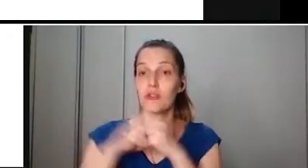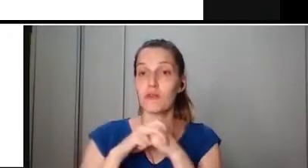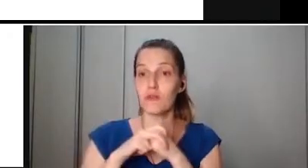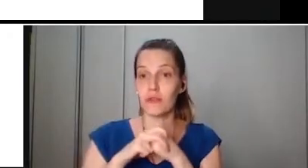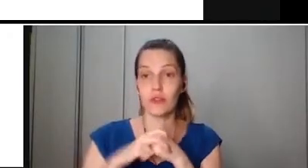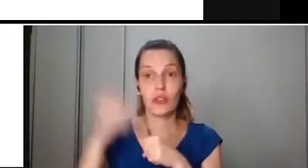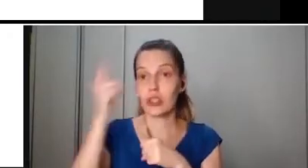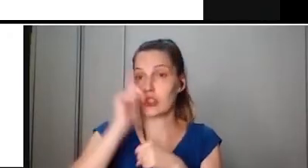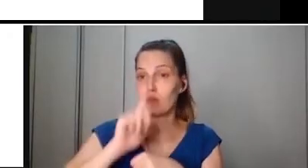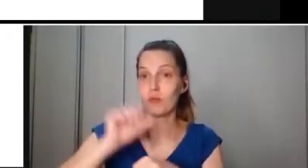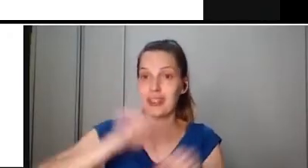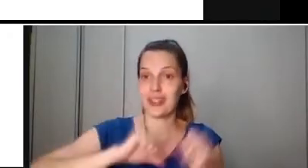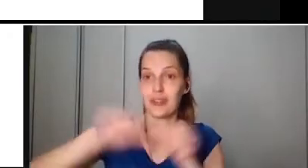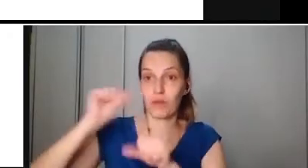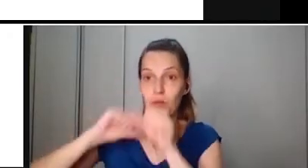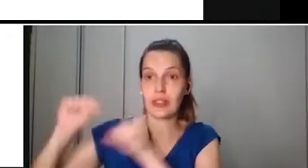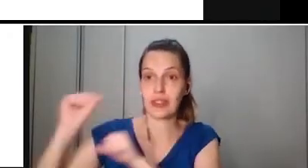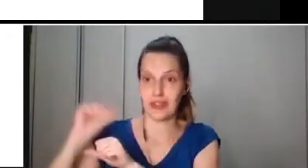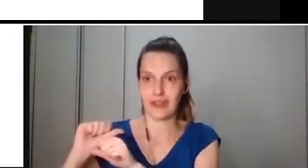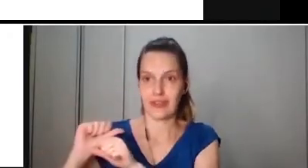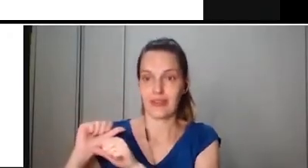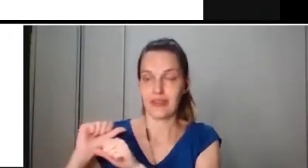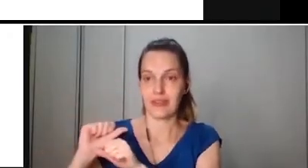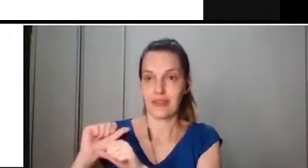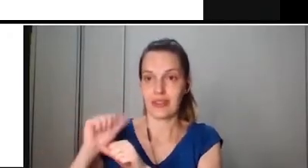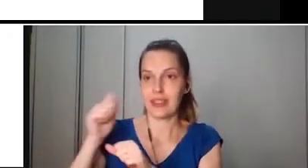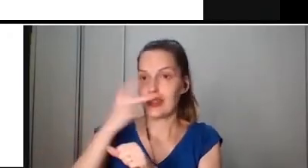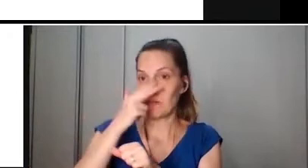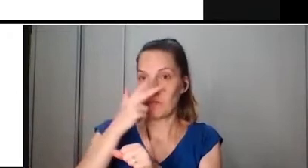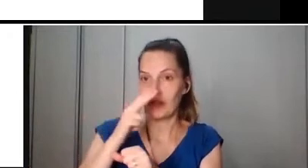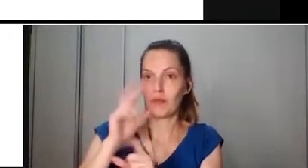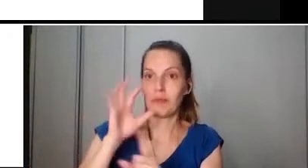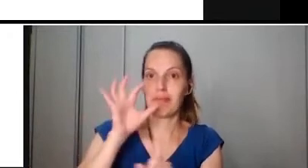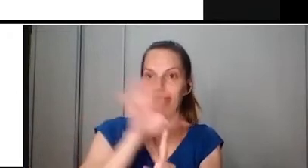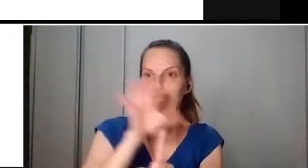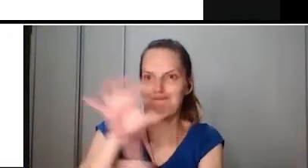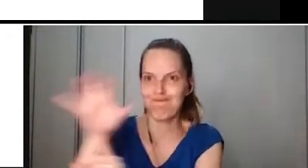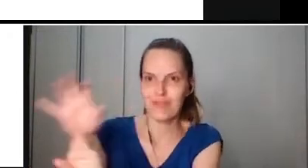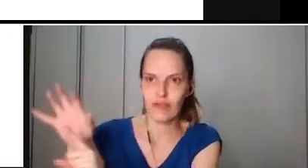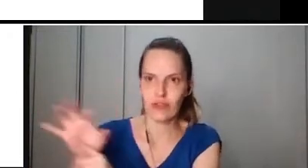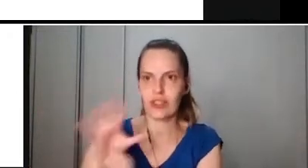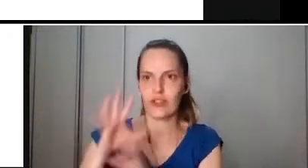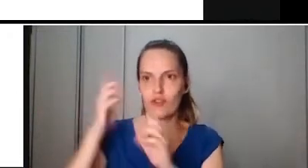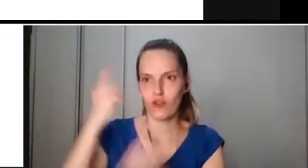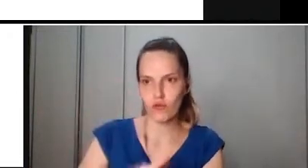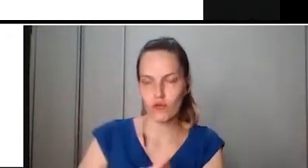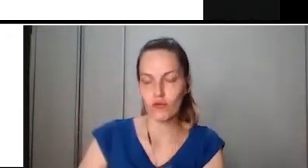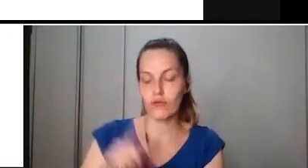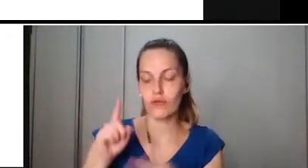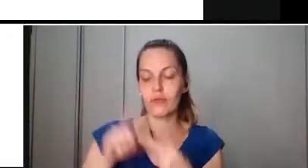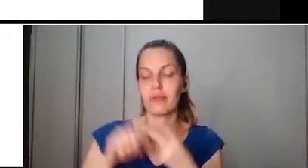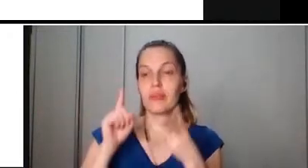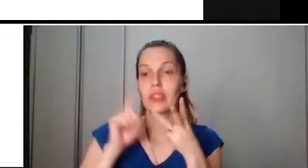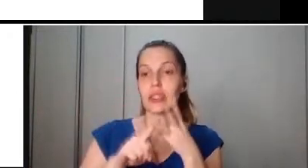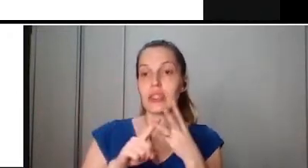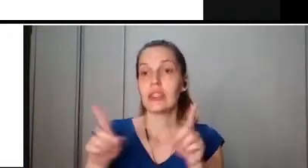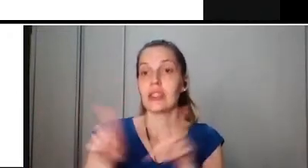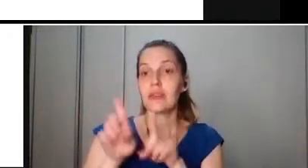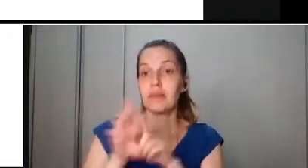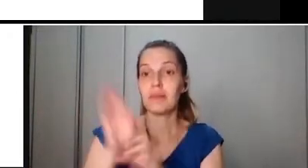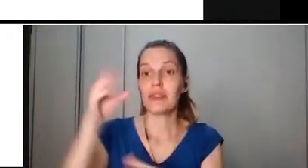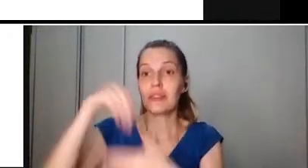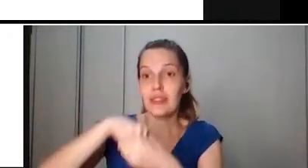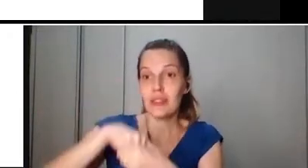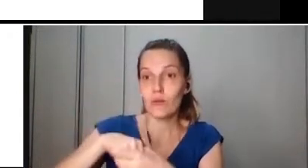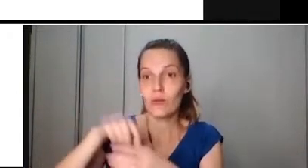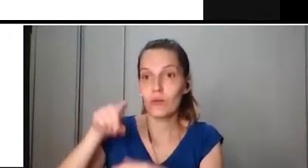escapar o sistema imune humano, e o vírus não iria permanecer em animais que serviriam de